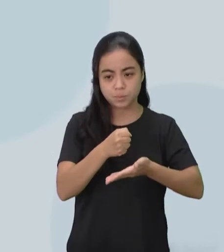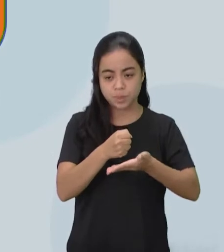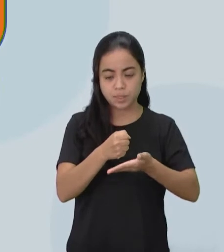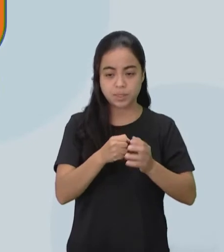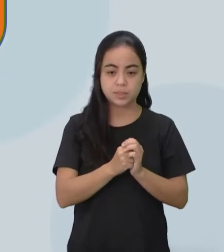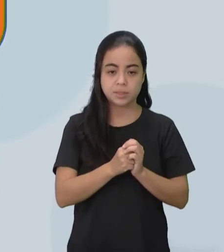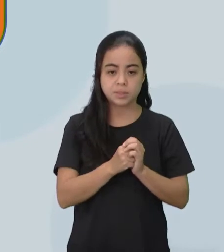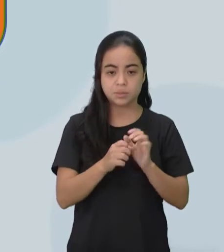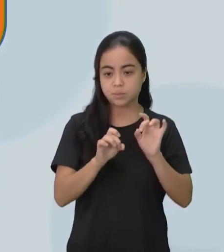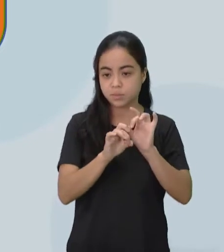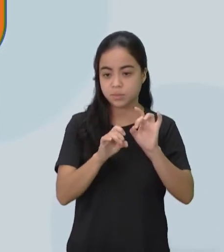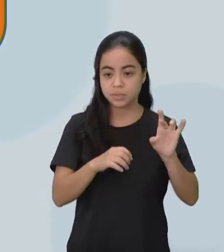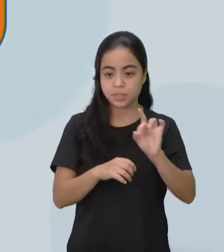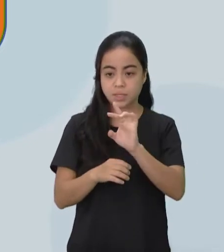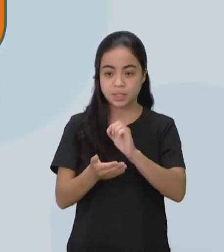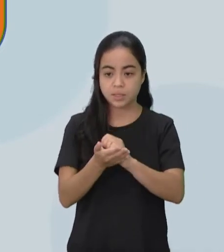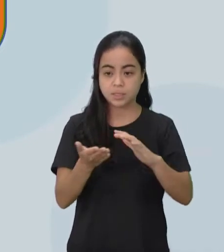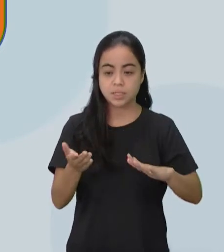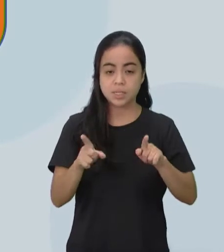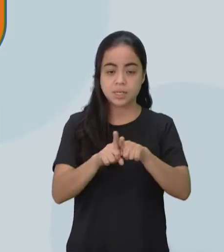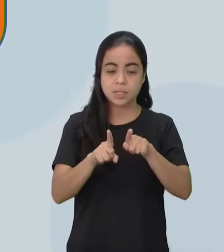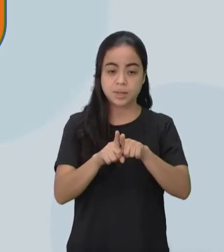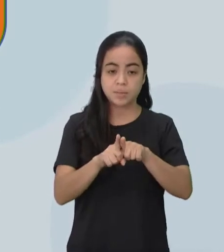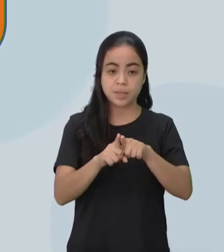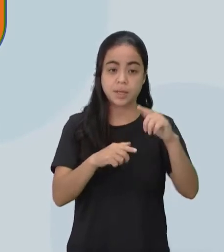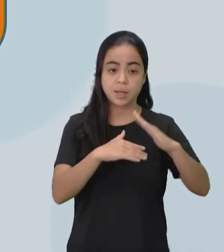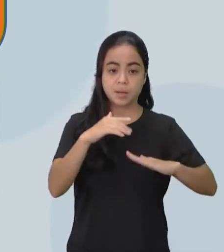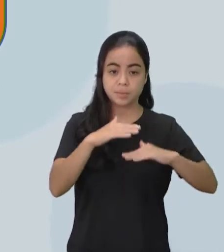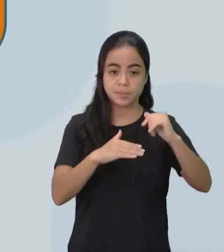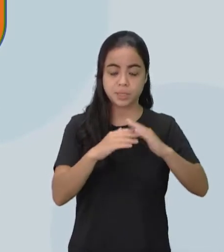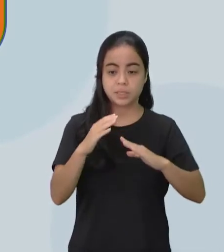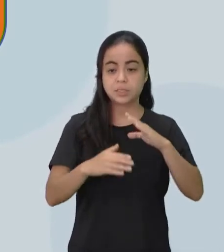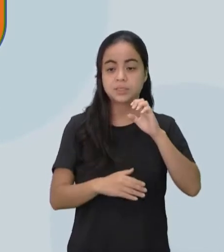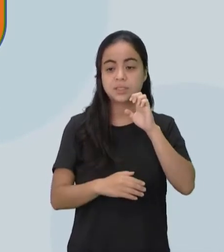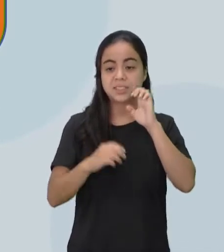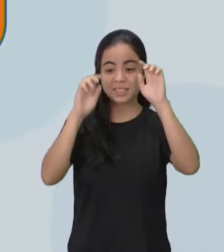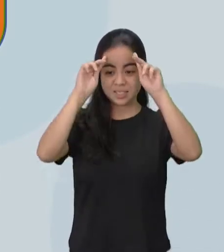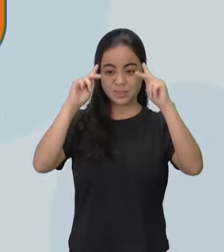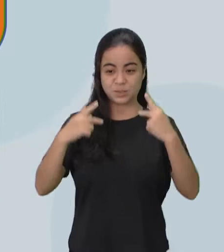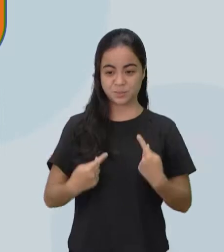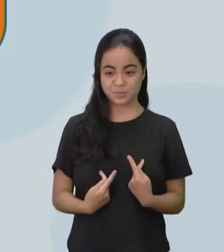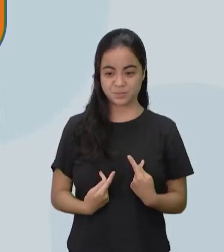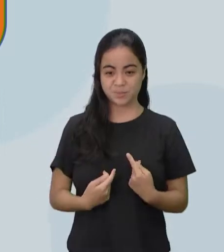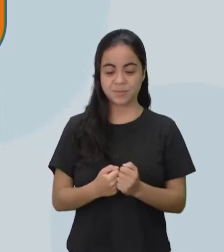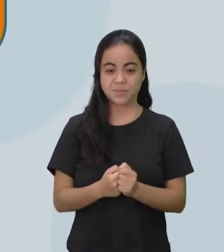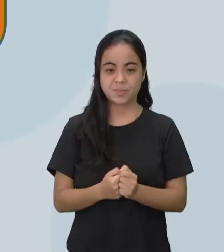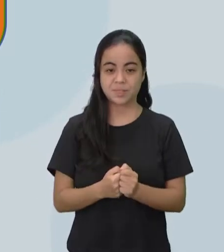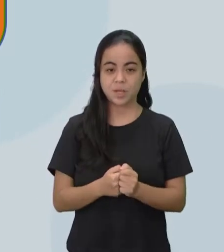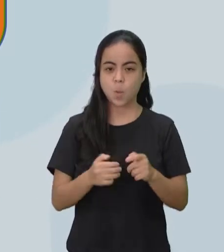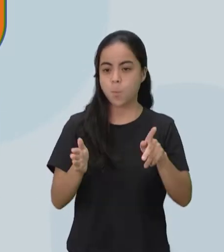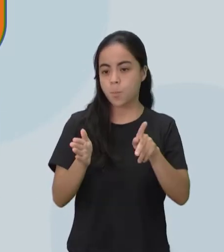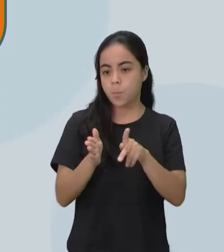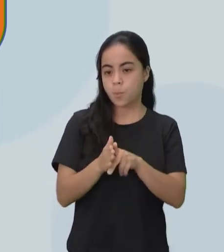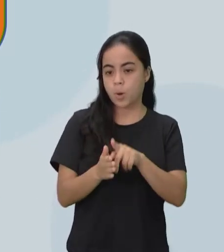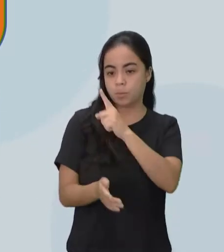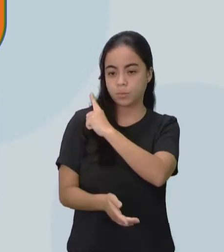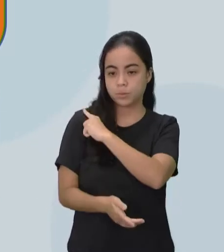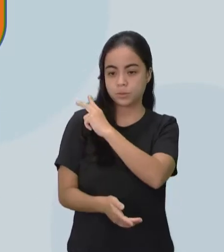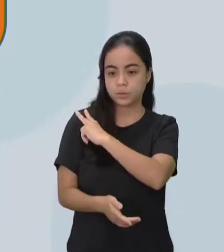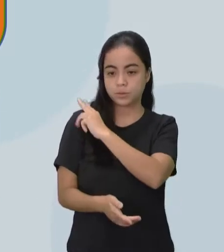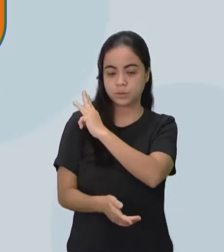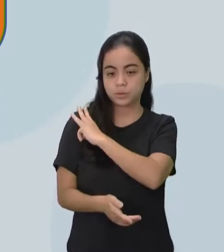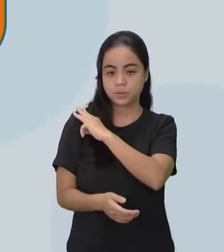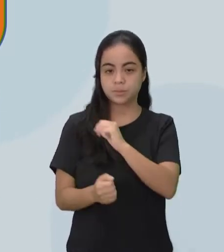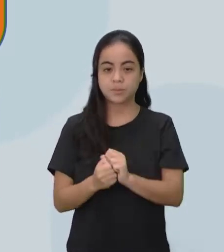eixos, assim como as nossas habilidades de ciências humanas, né? São as habilidades do ensino médio, ciências humanas e